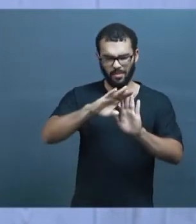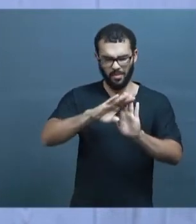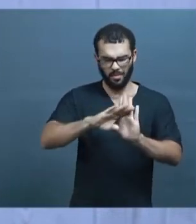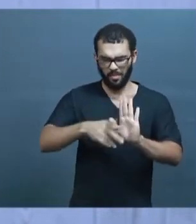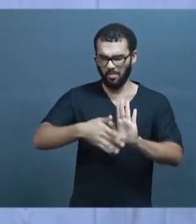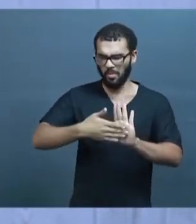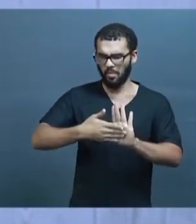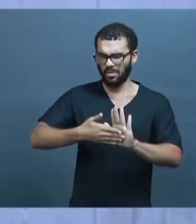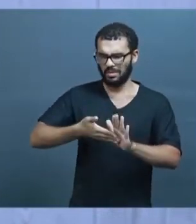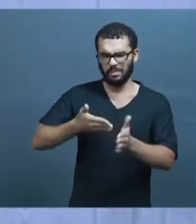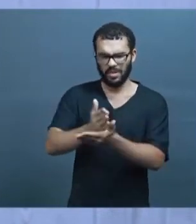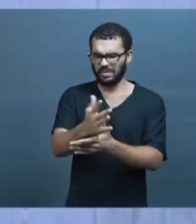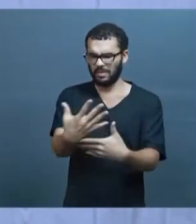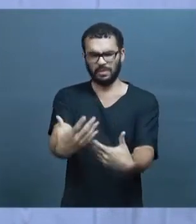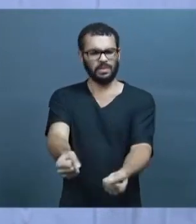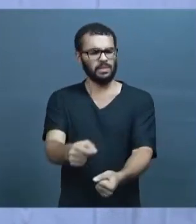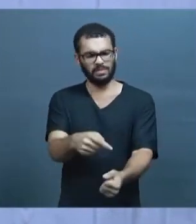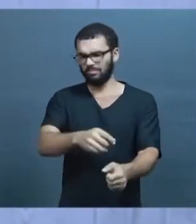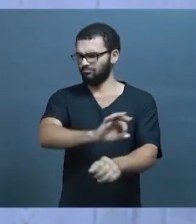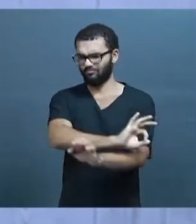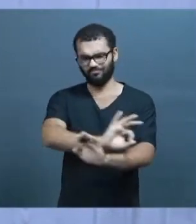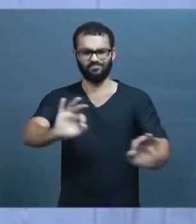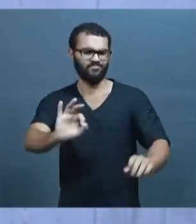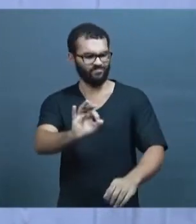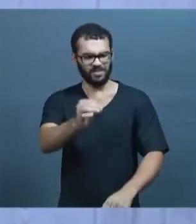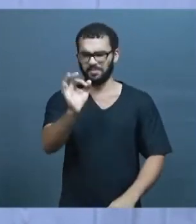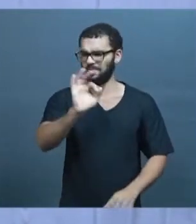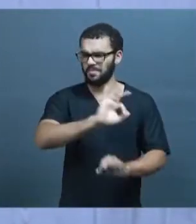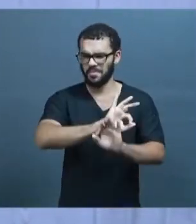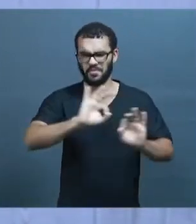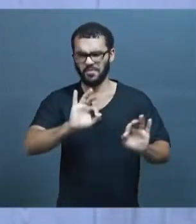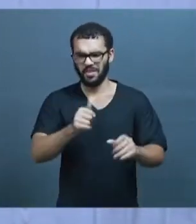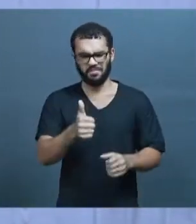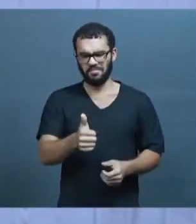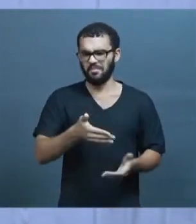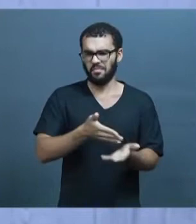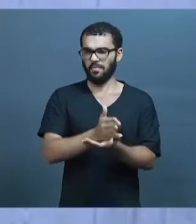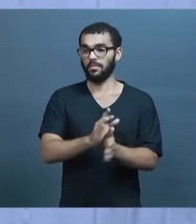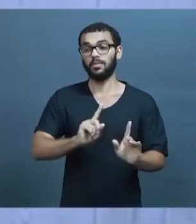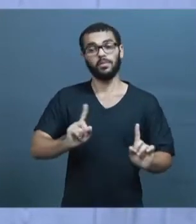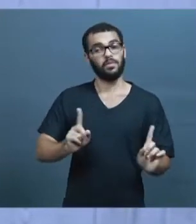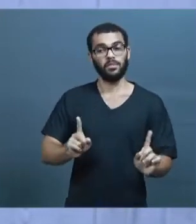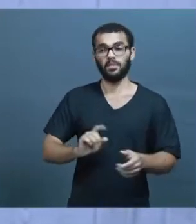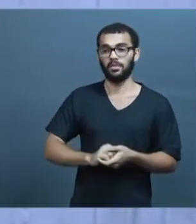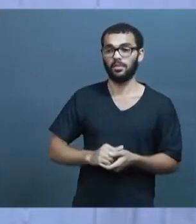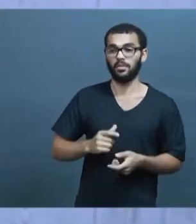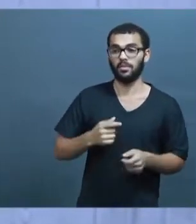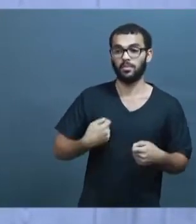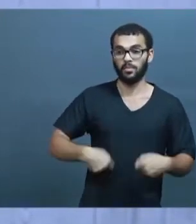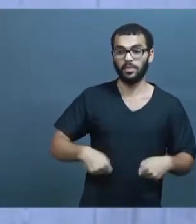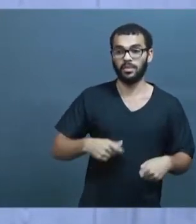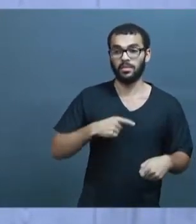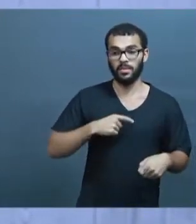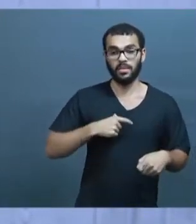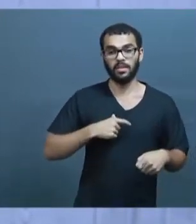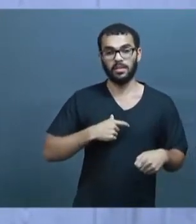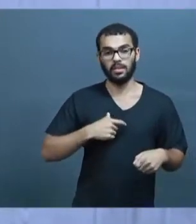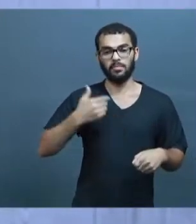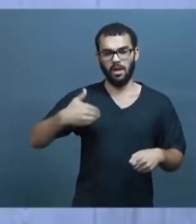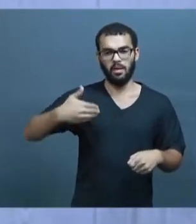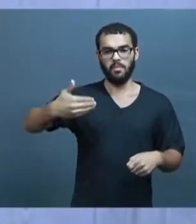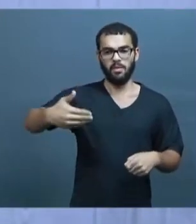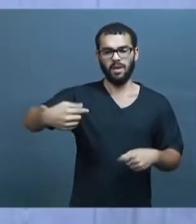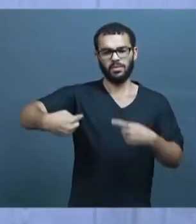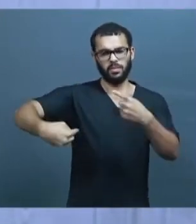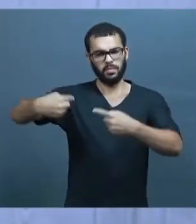enviada pelo Executivo e dizer que ela é melhor, né? Justamente a função da discussão do Parlamento, das várias bancadas, é melhorar este tipo de coisa.